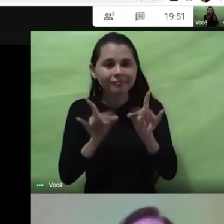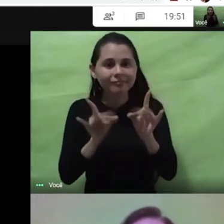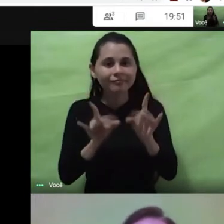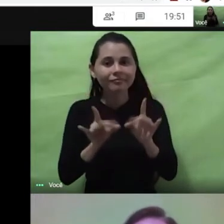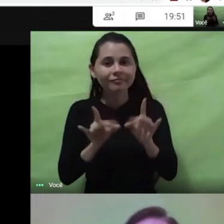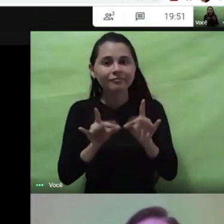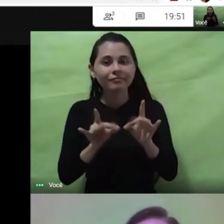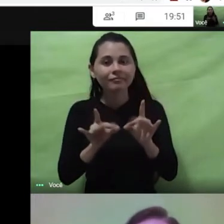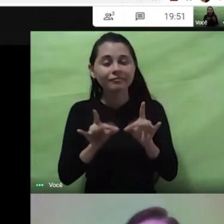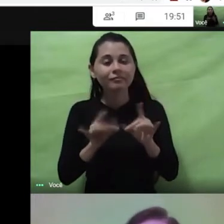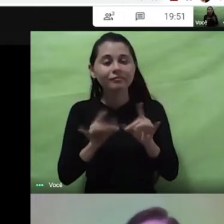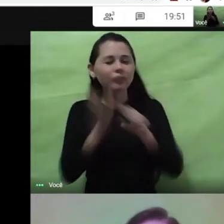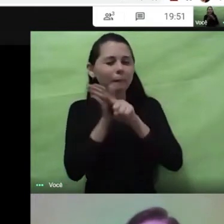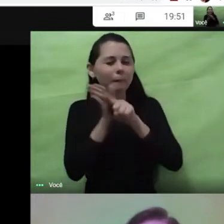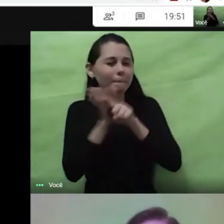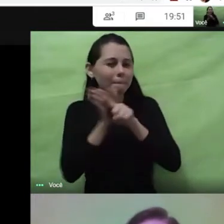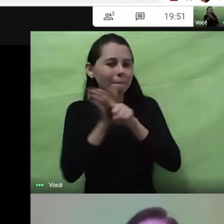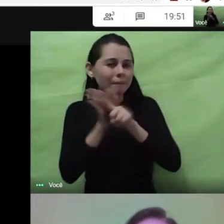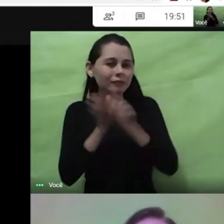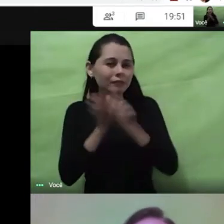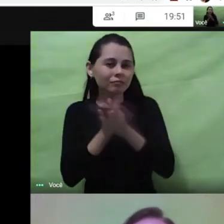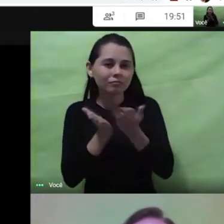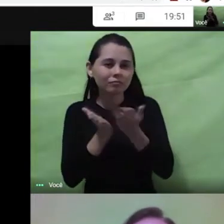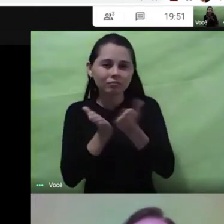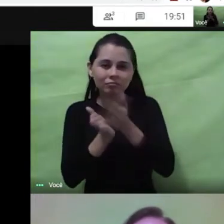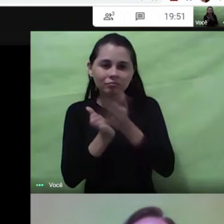pesquisas bibliográficas.